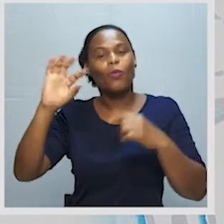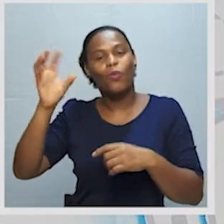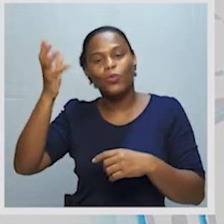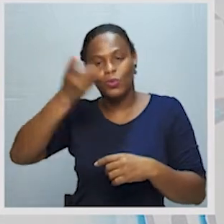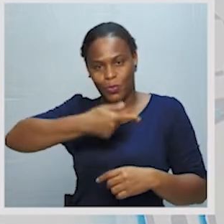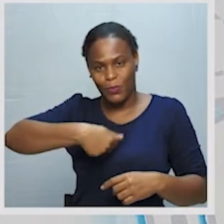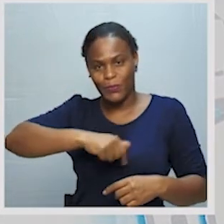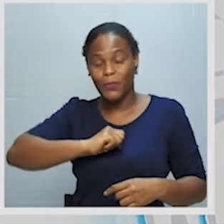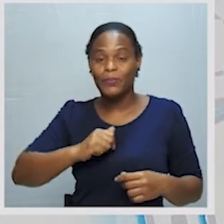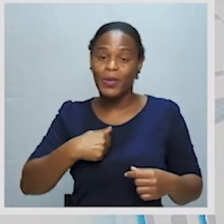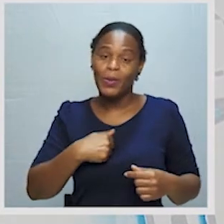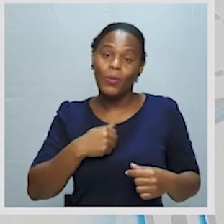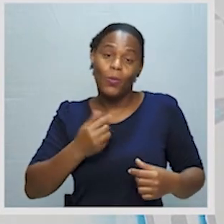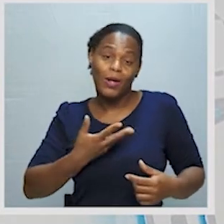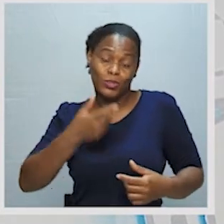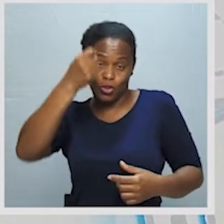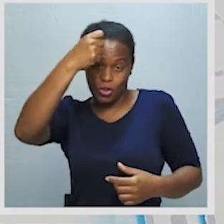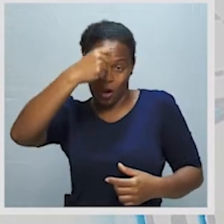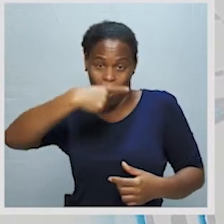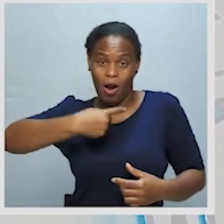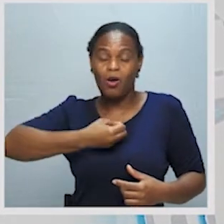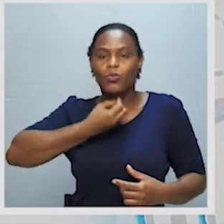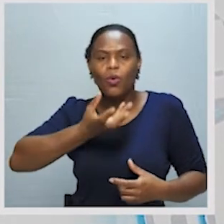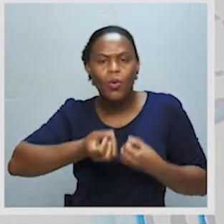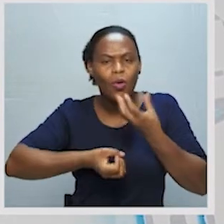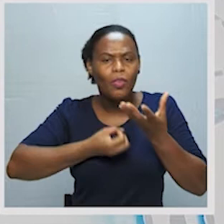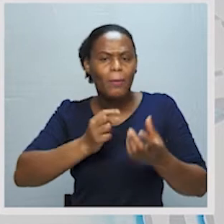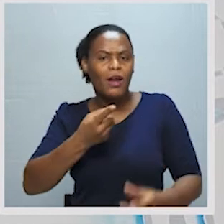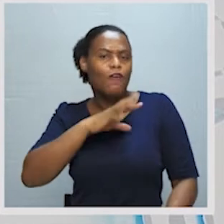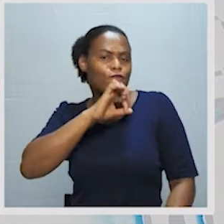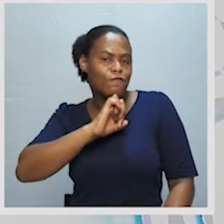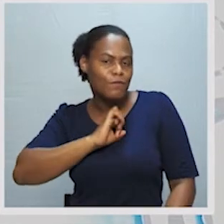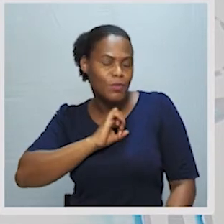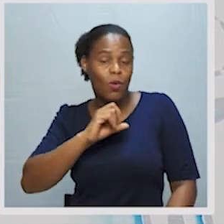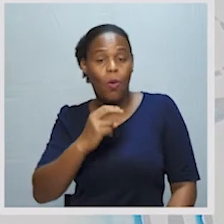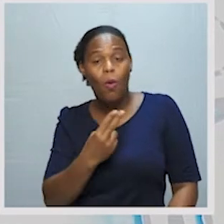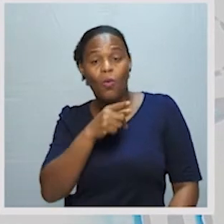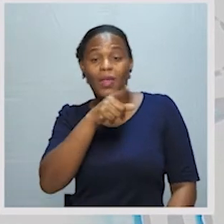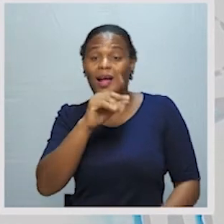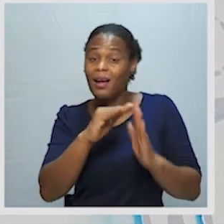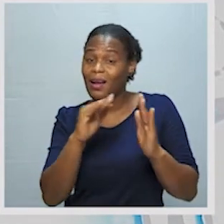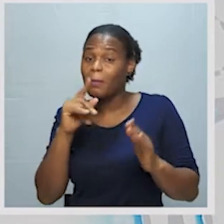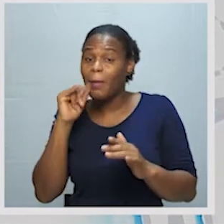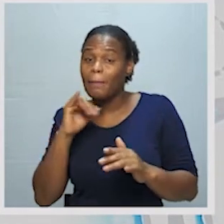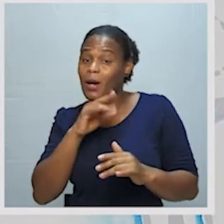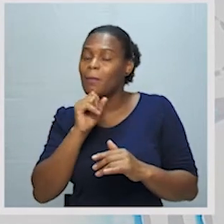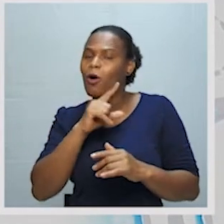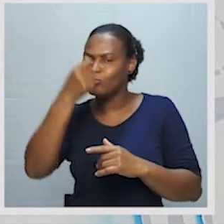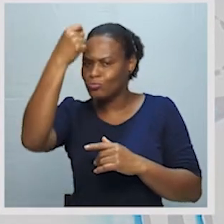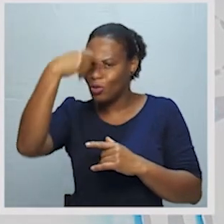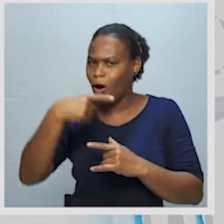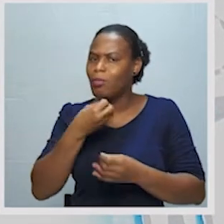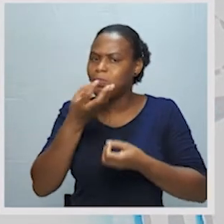nossa cultura. Quando eu conto histórias para o meu filho, ou lá em casa também os pais podem